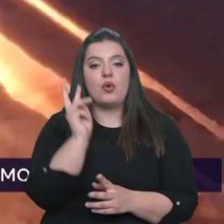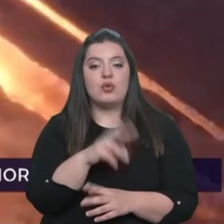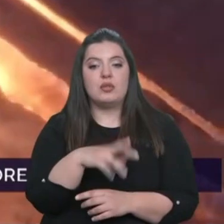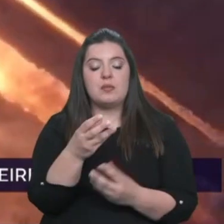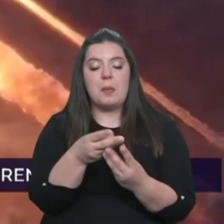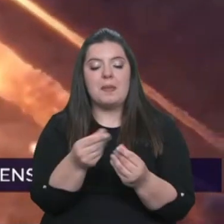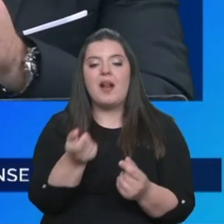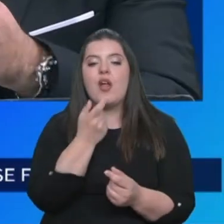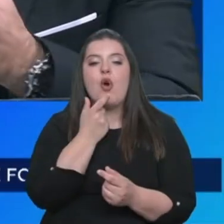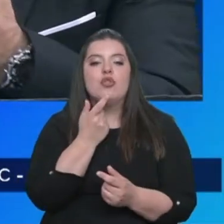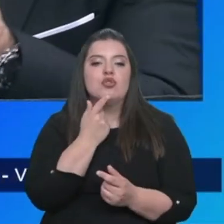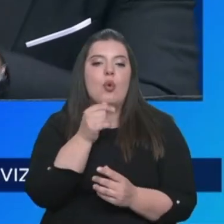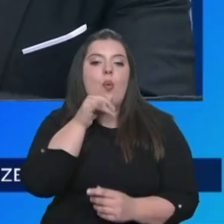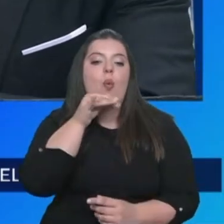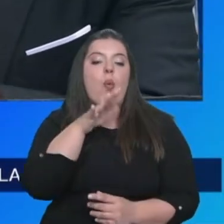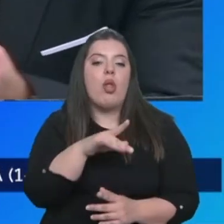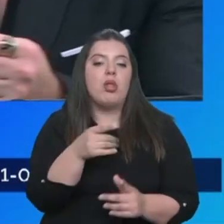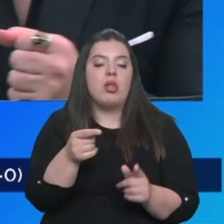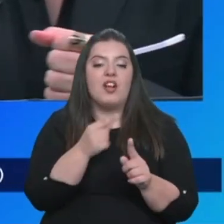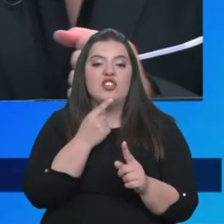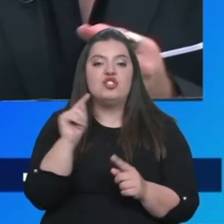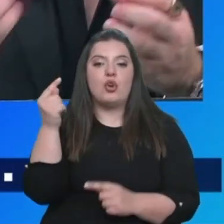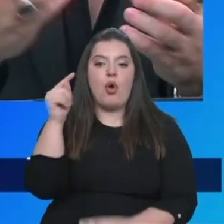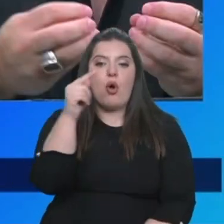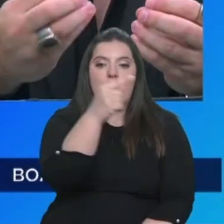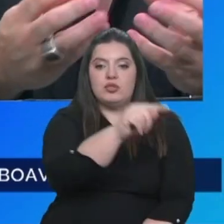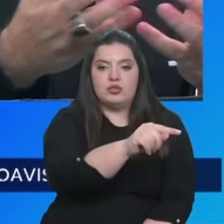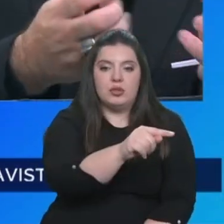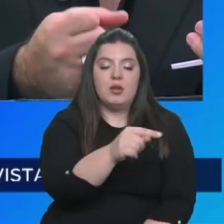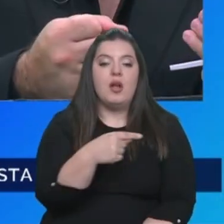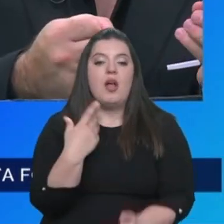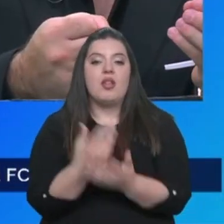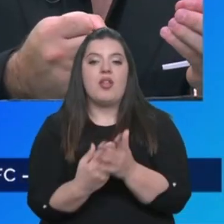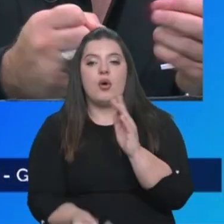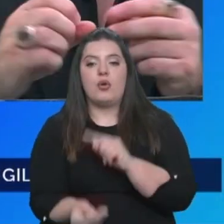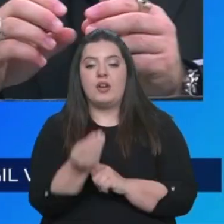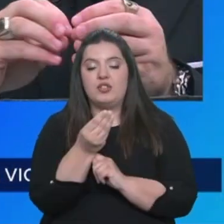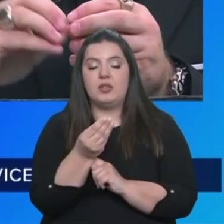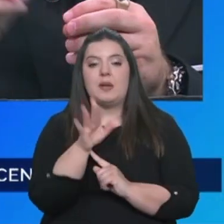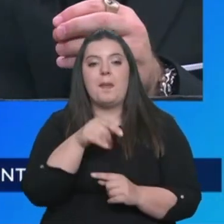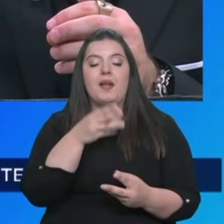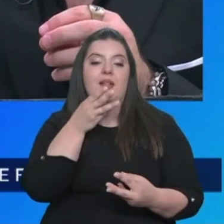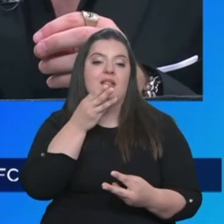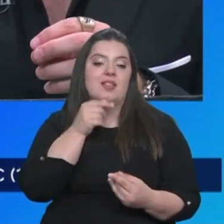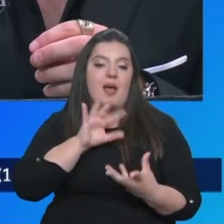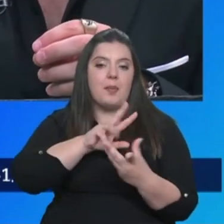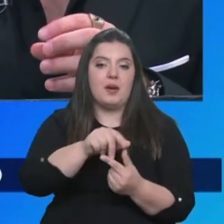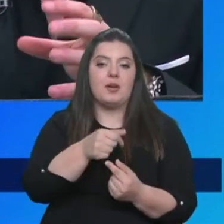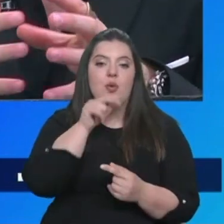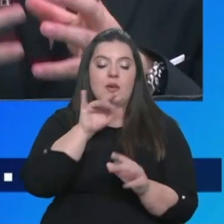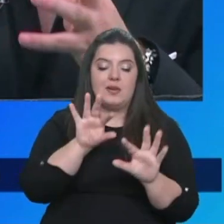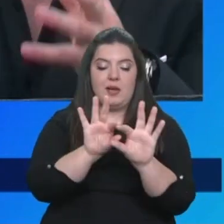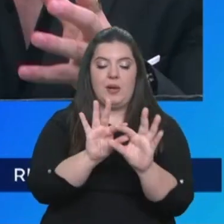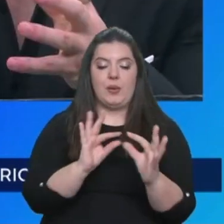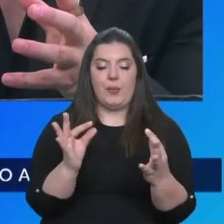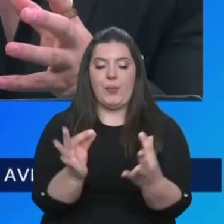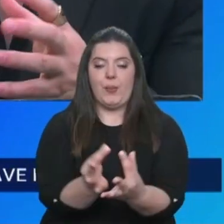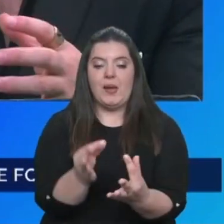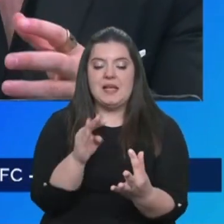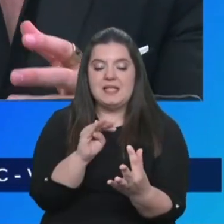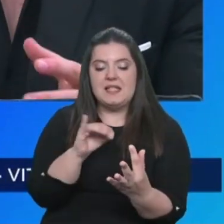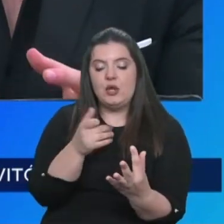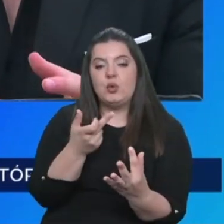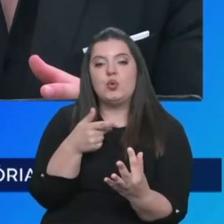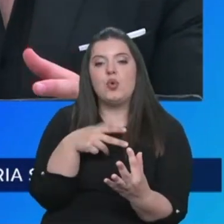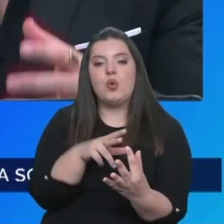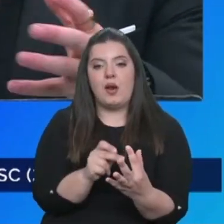esse material rochoso de asteroides que deram origem também à formação da própria Terra? Na cintura de asteroides. Há toda uma família de asteroides,